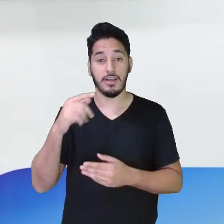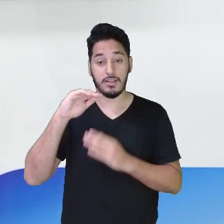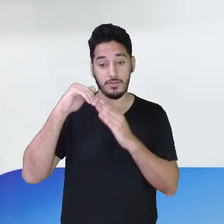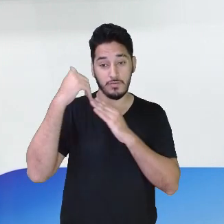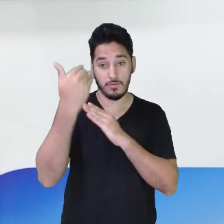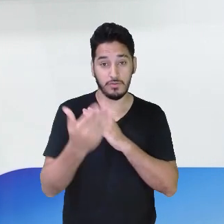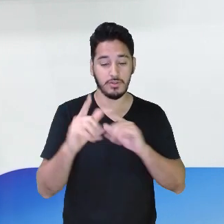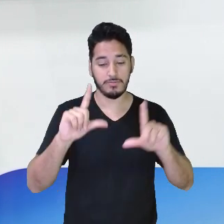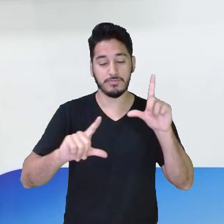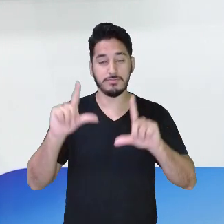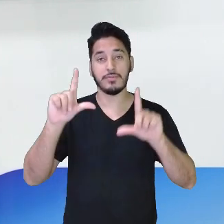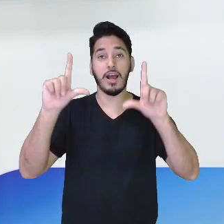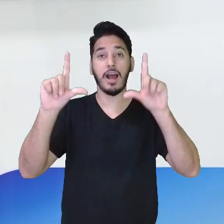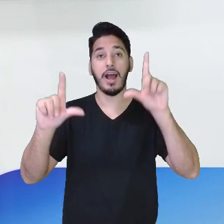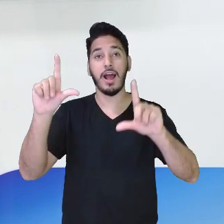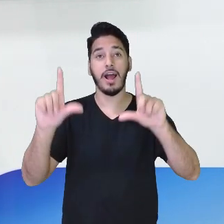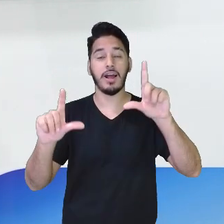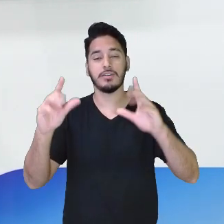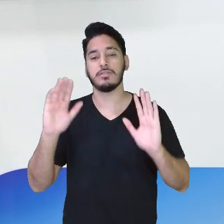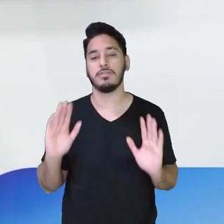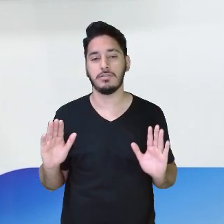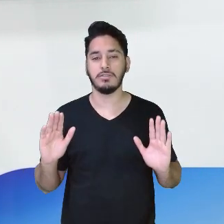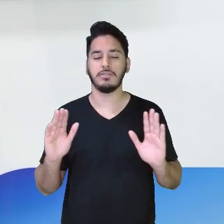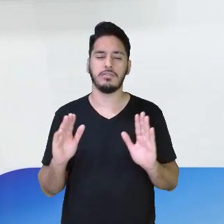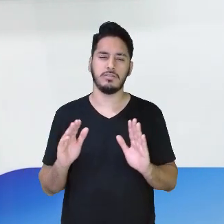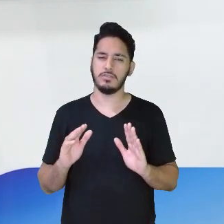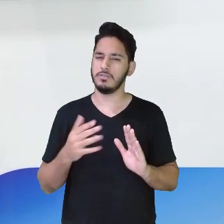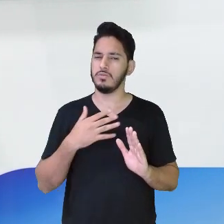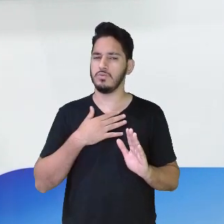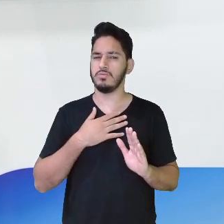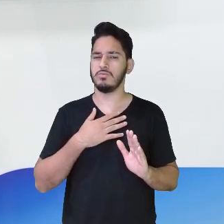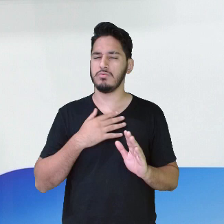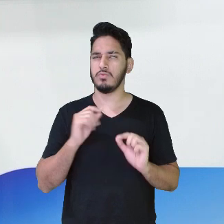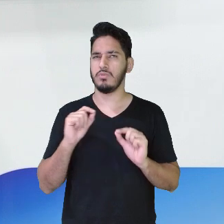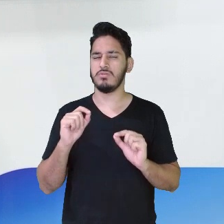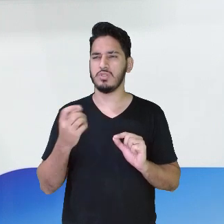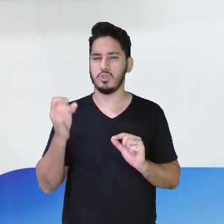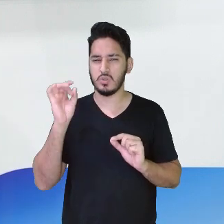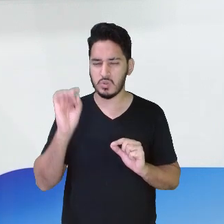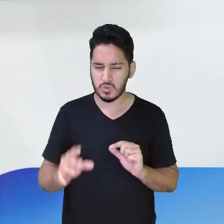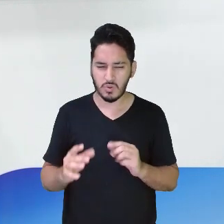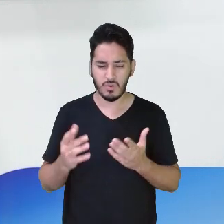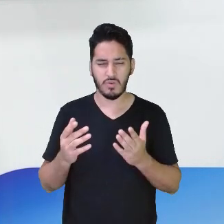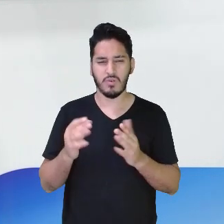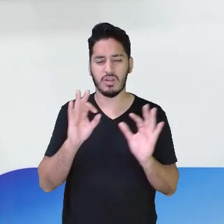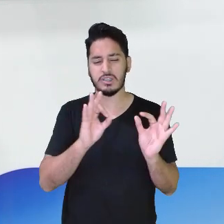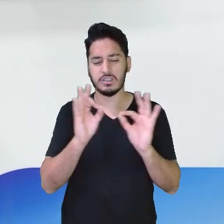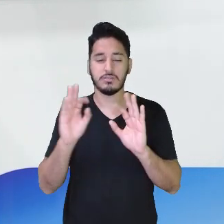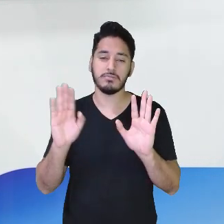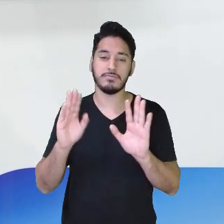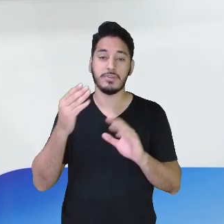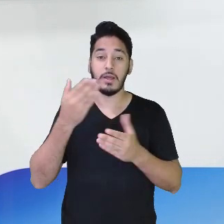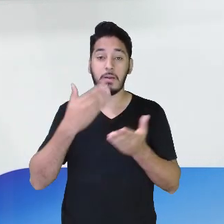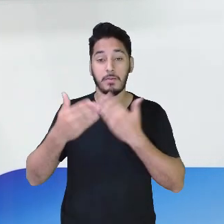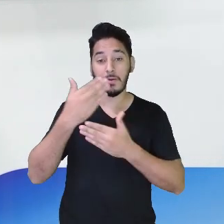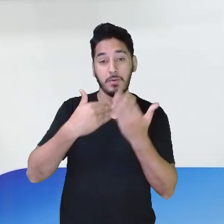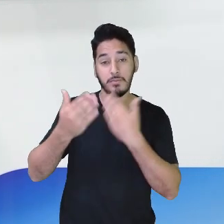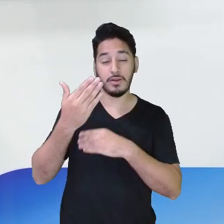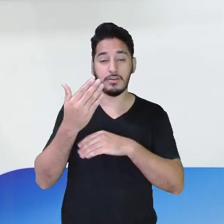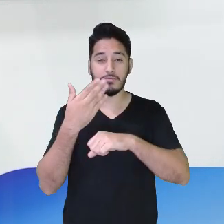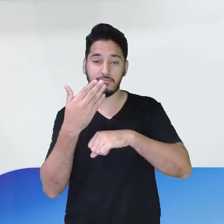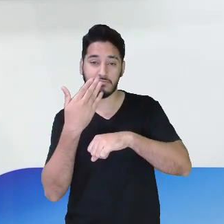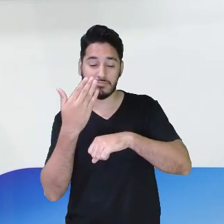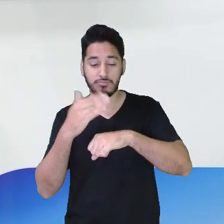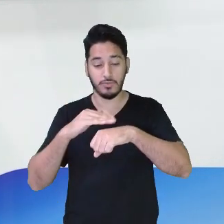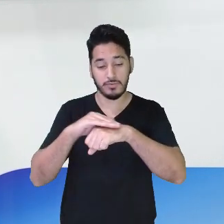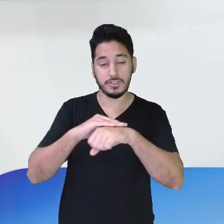outro lado da telinha assistindo a nossa aula. Mas eu não quero que você apenas assista, eu quero que você participe, que você interaja.